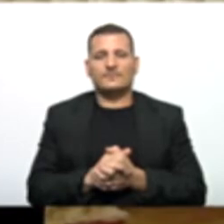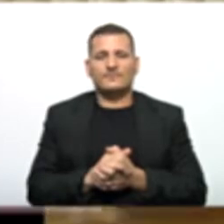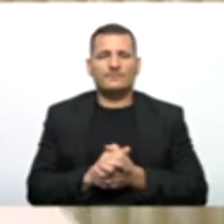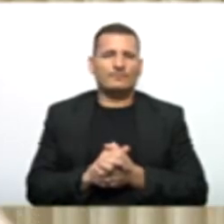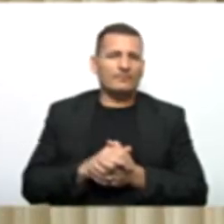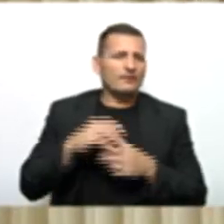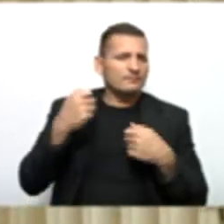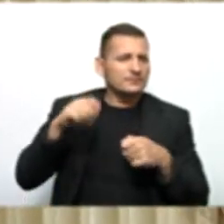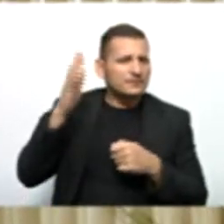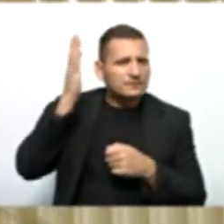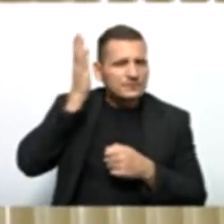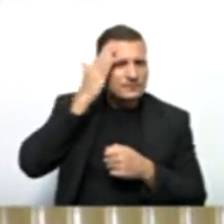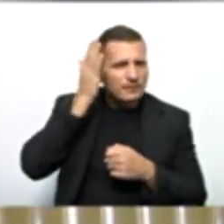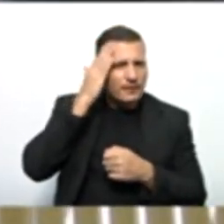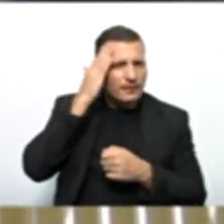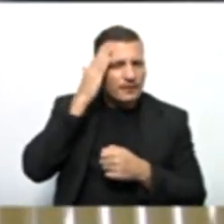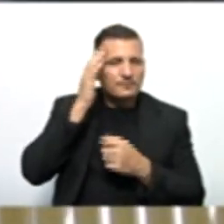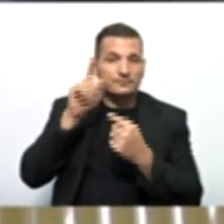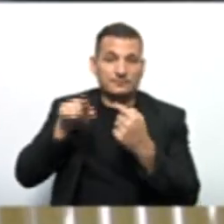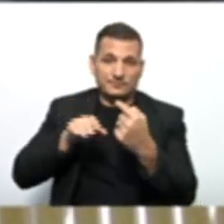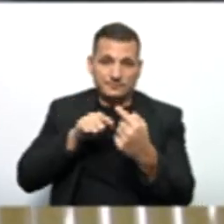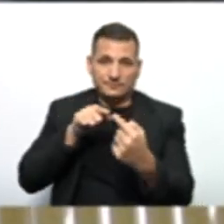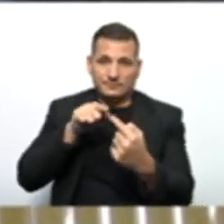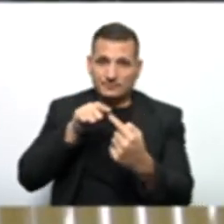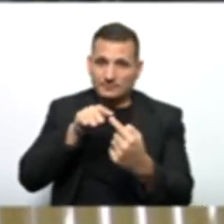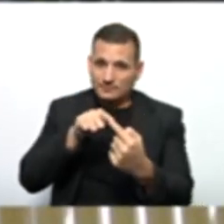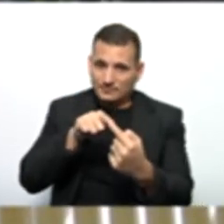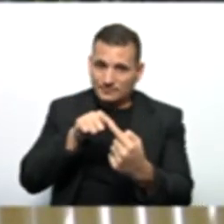Saber traçar os nossos objetivos